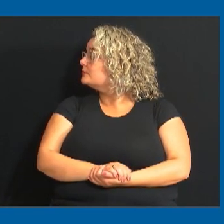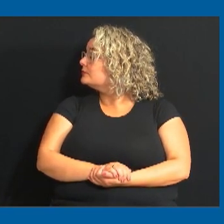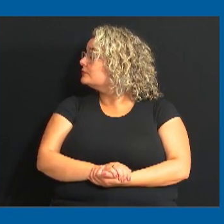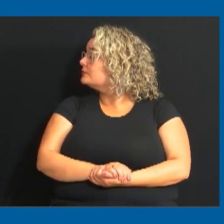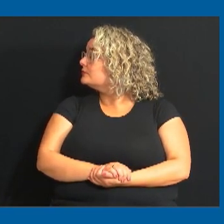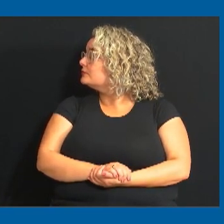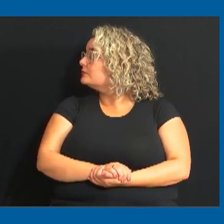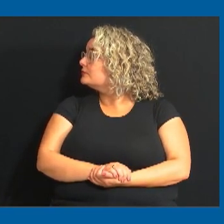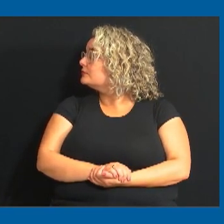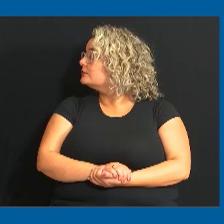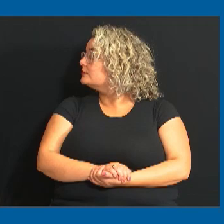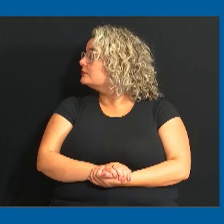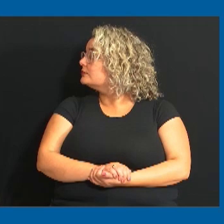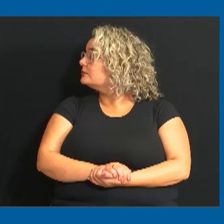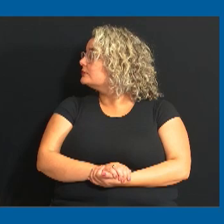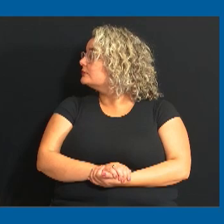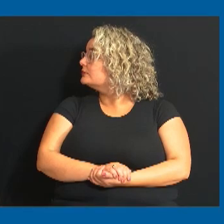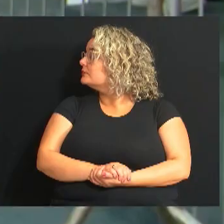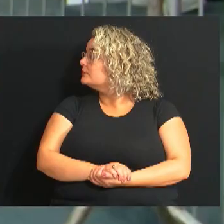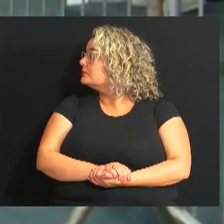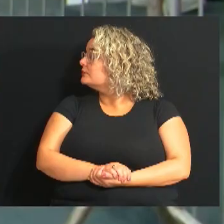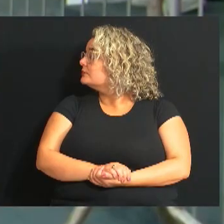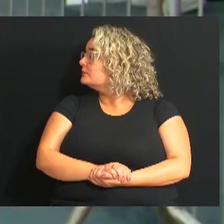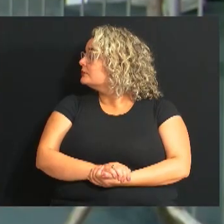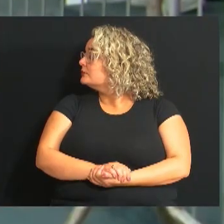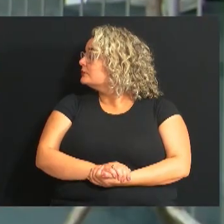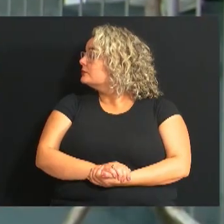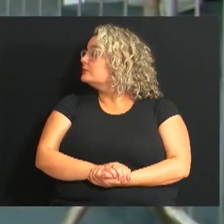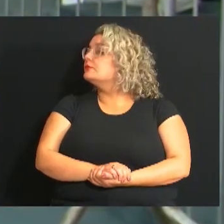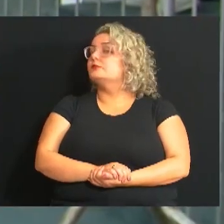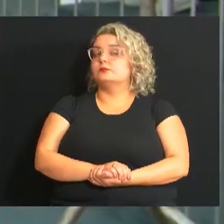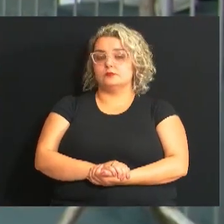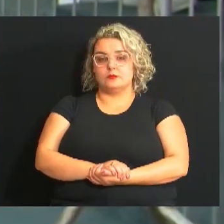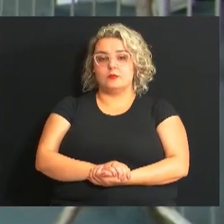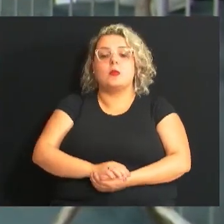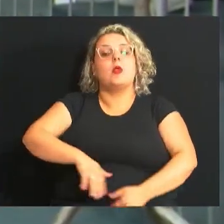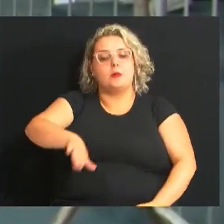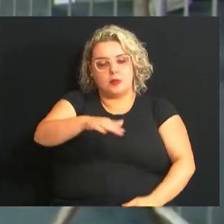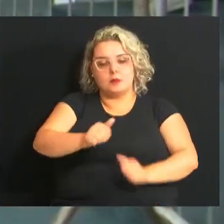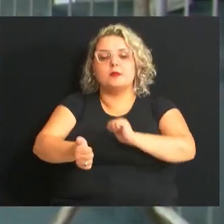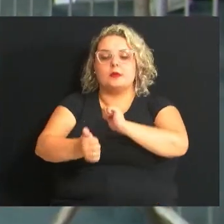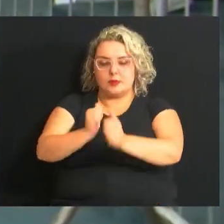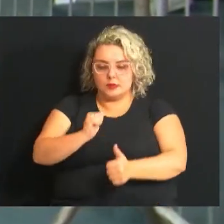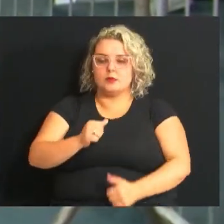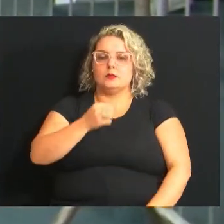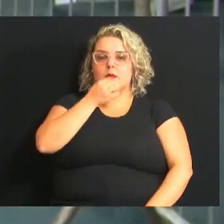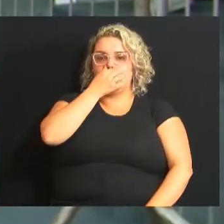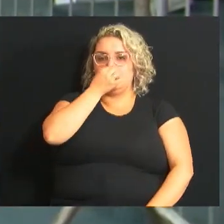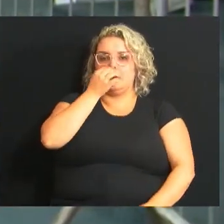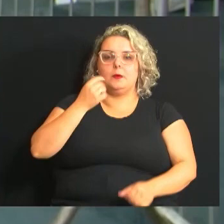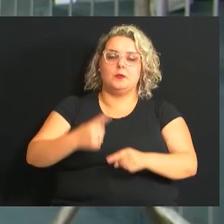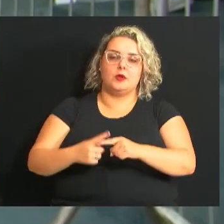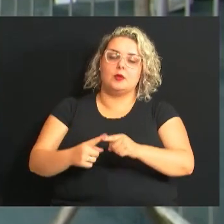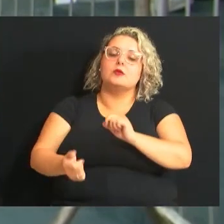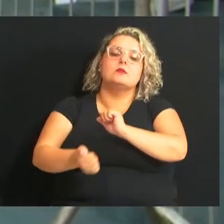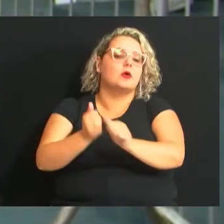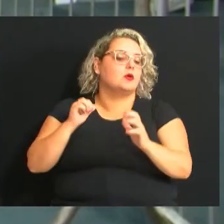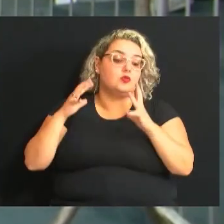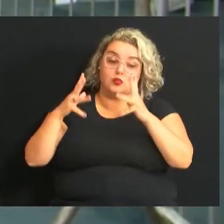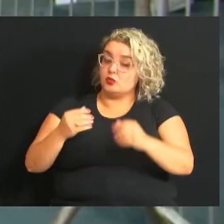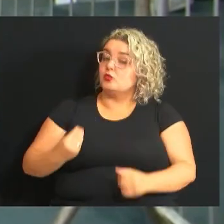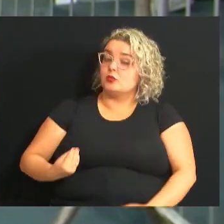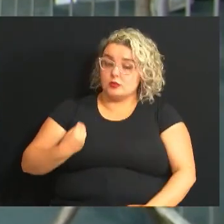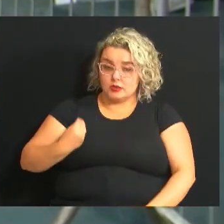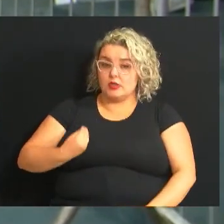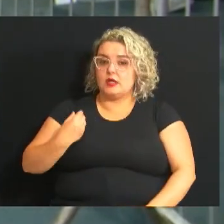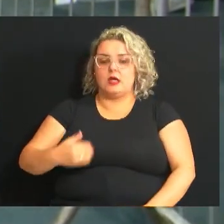eventos voltados para o esporte e lazer. Vai para o esporte, porque o esporte hoje é tudo na vida, né? Inclusive tira as crianças da